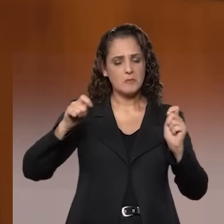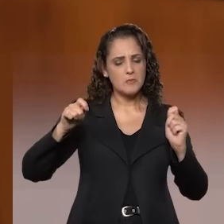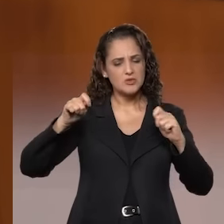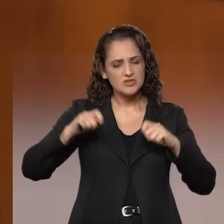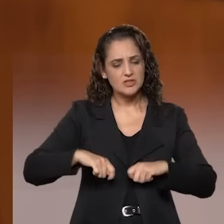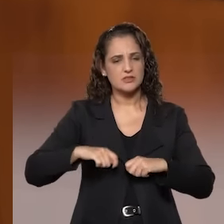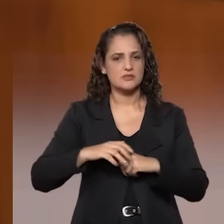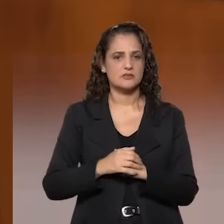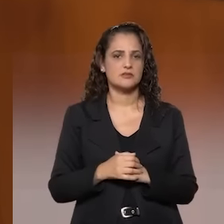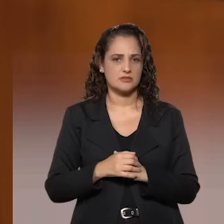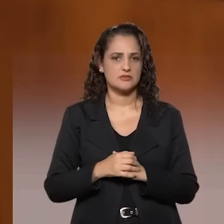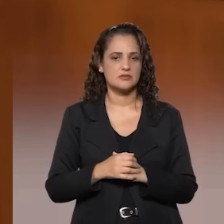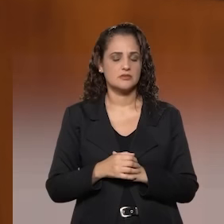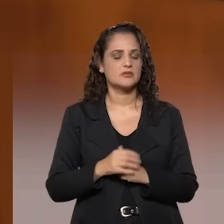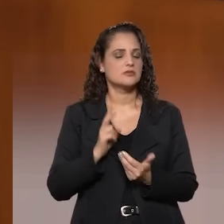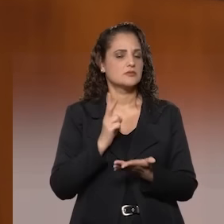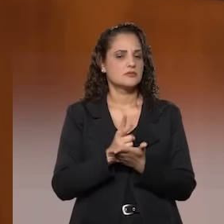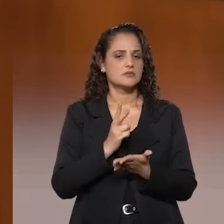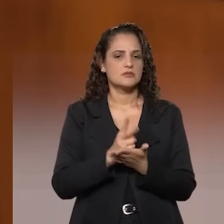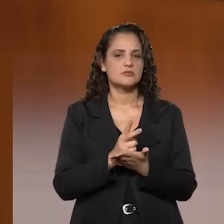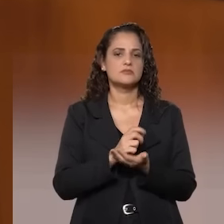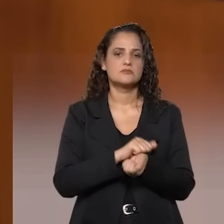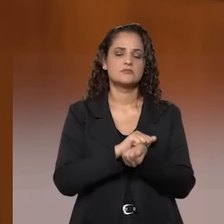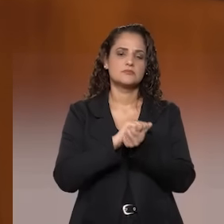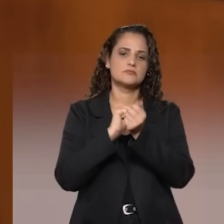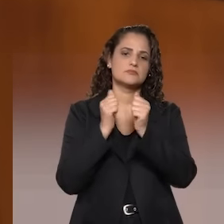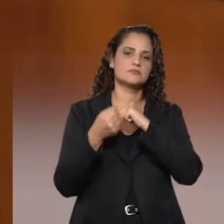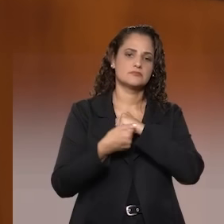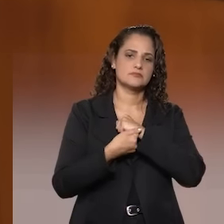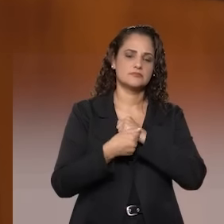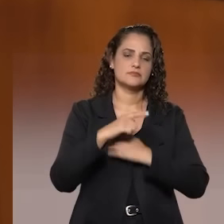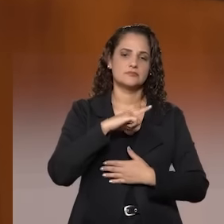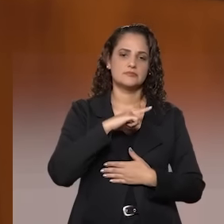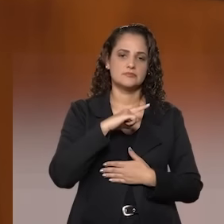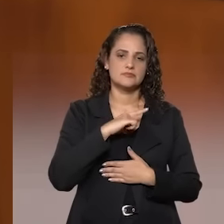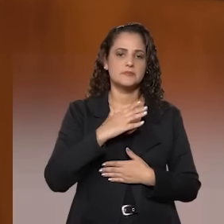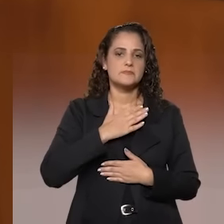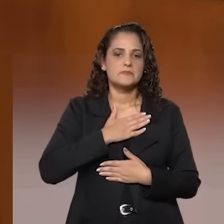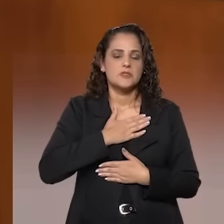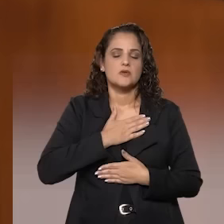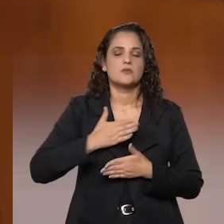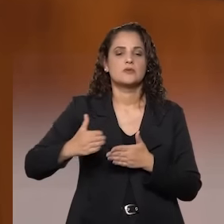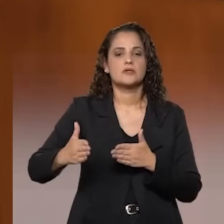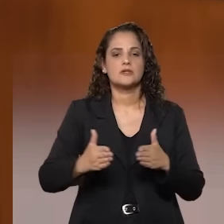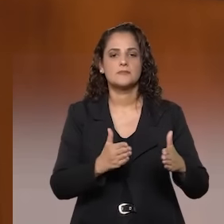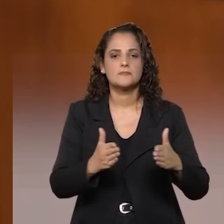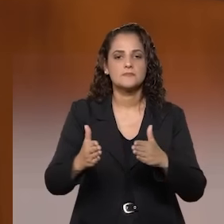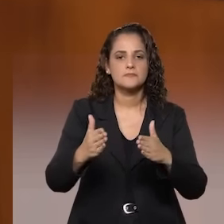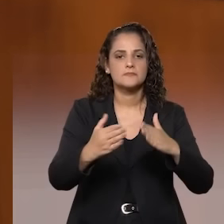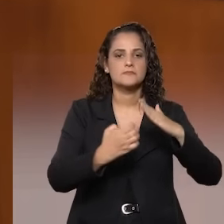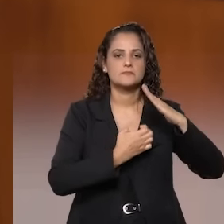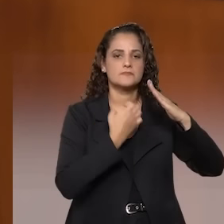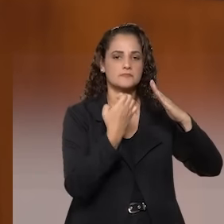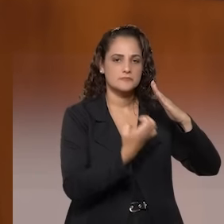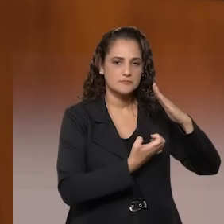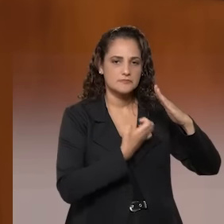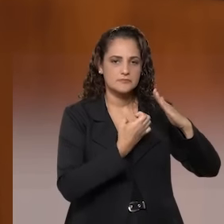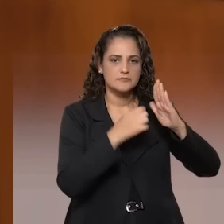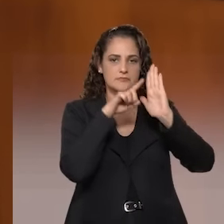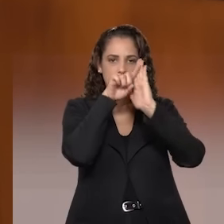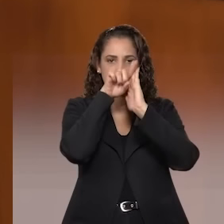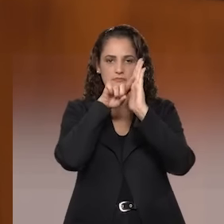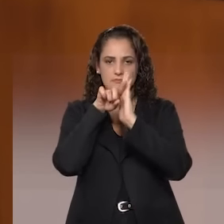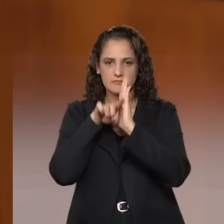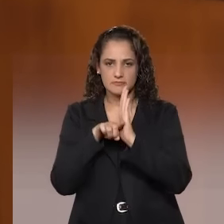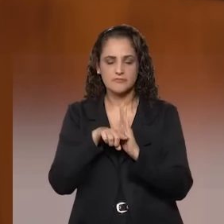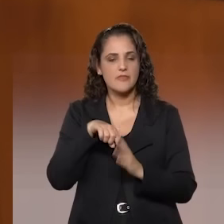essa minha trajetória tanto nas empresas quanto na consultoria foi na tentativa de